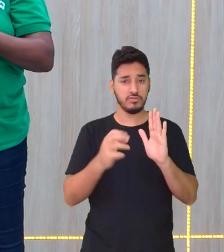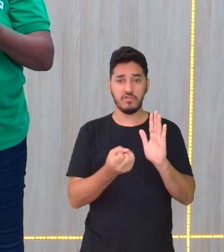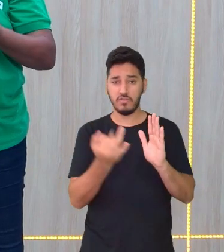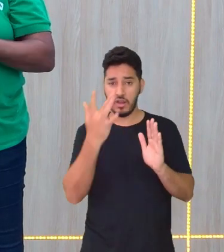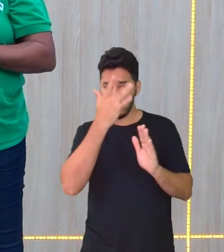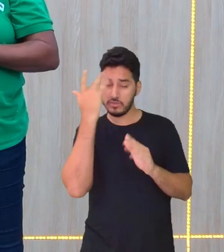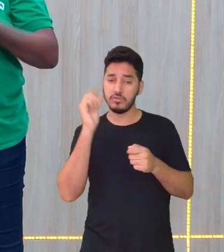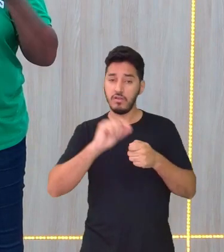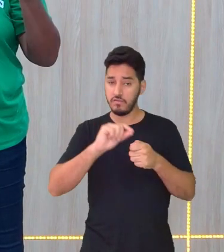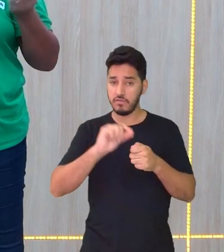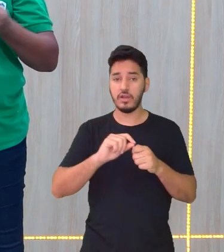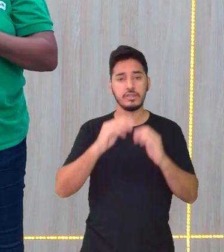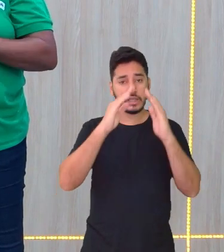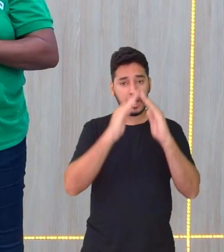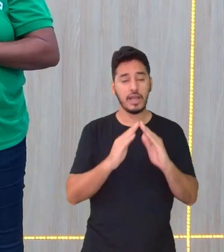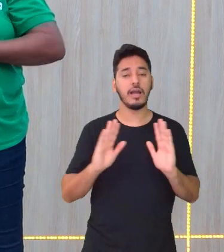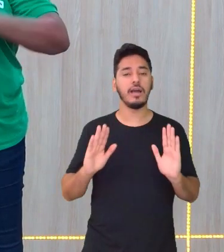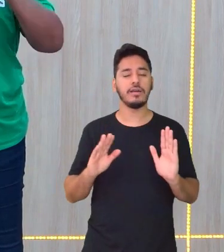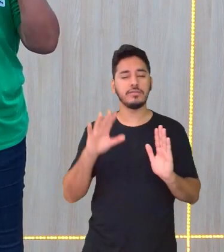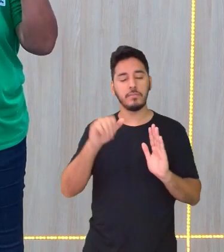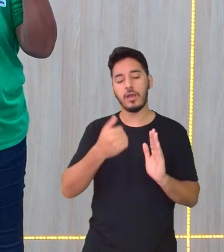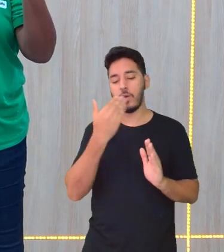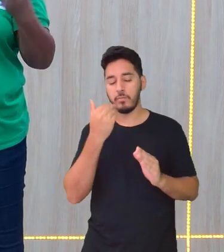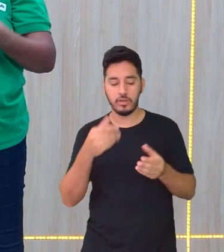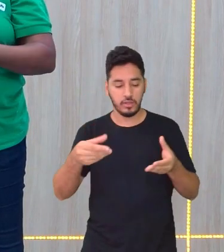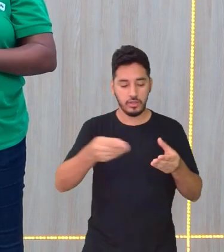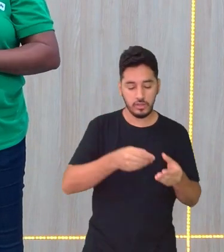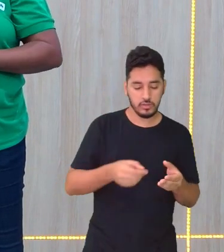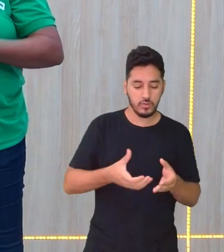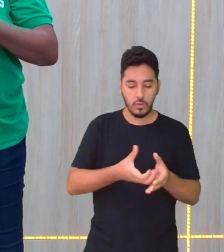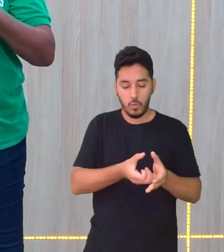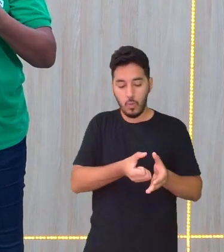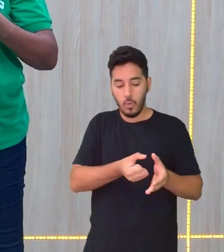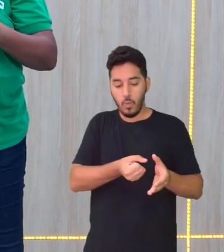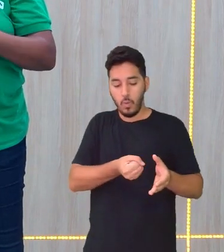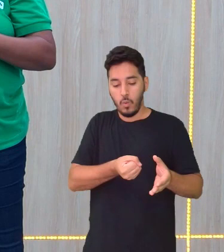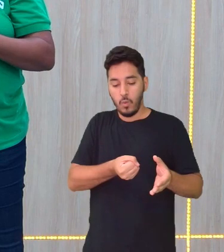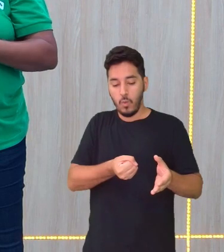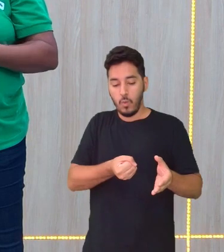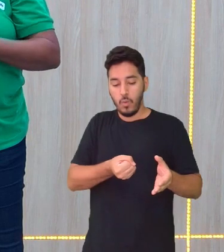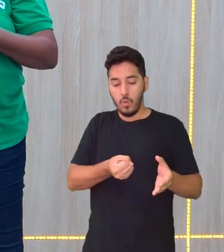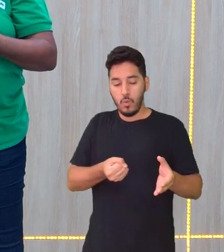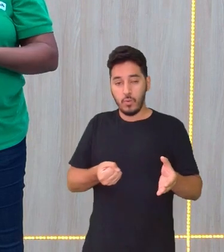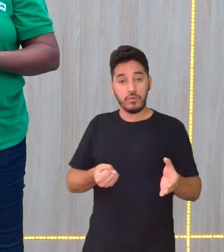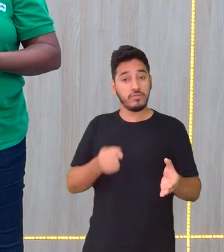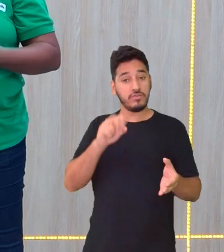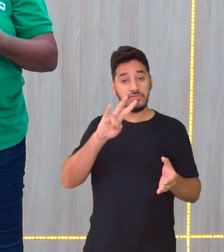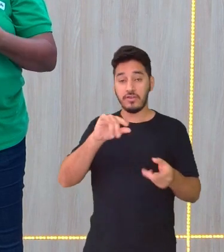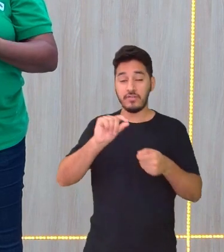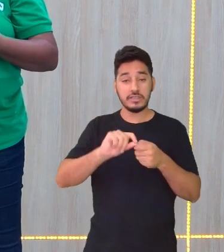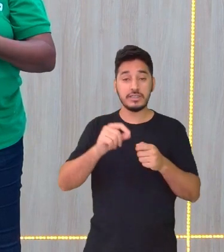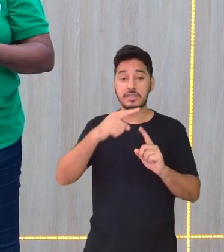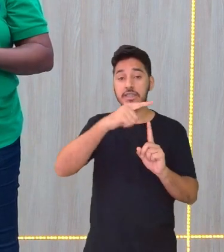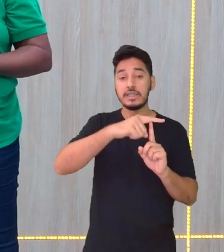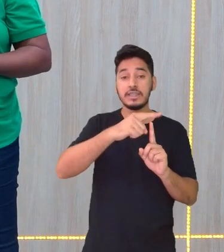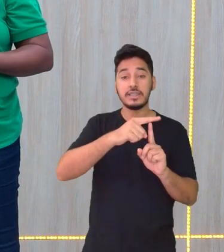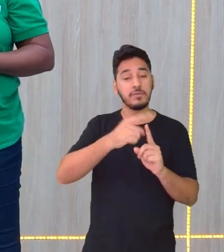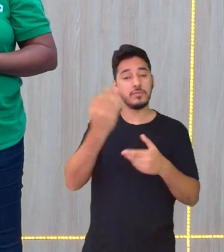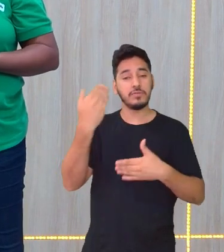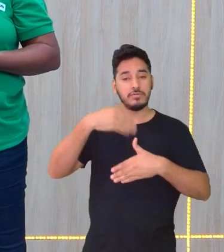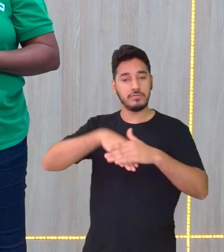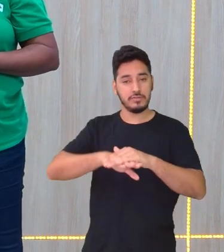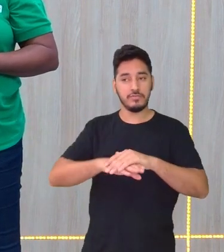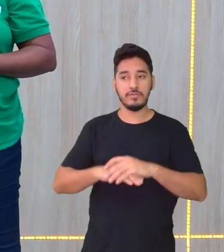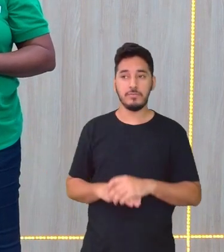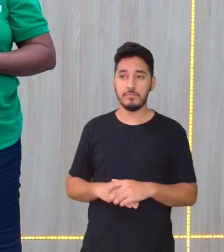pessoas fazem isso em casa, pega o alimento e desidrata, e vai fazendo esse tipo de